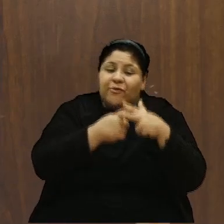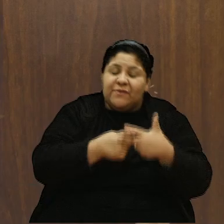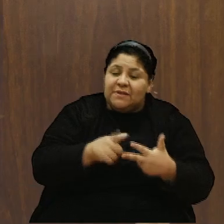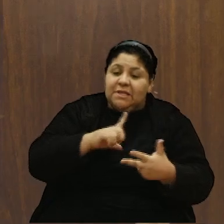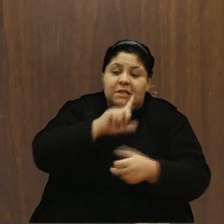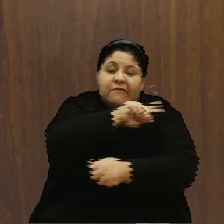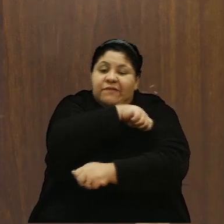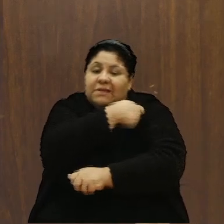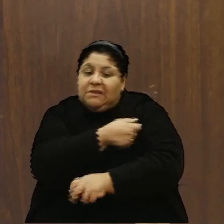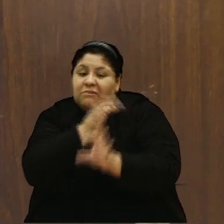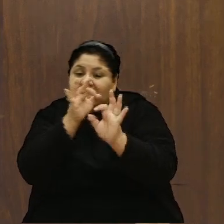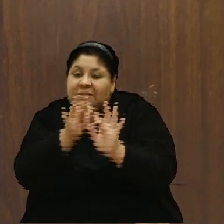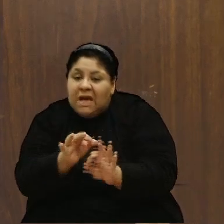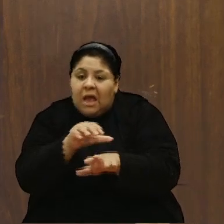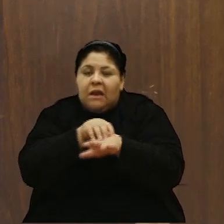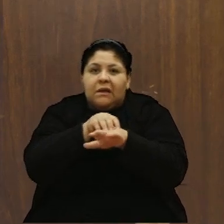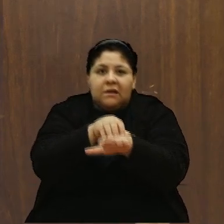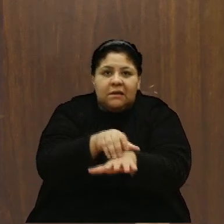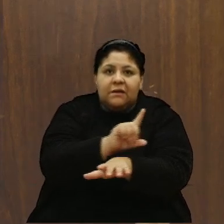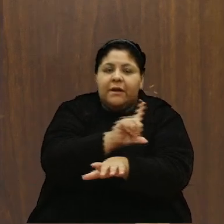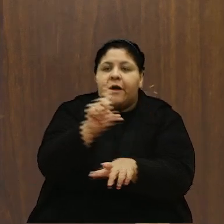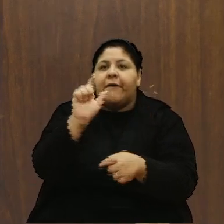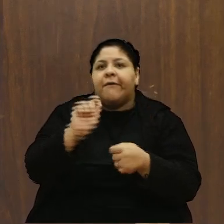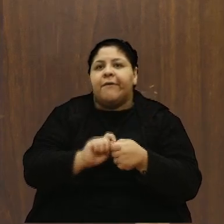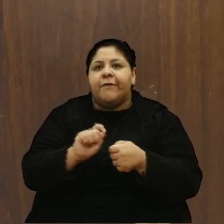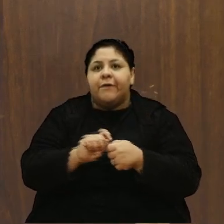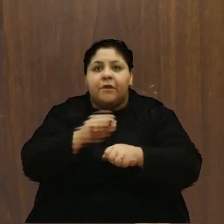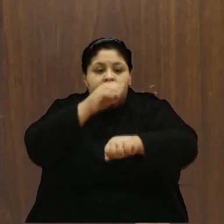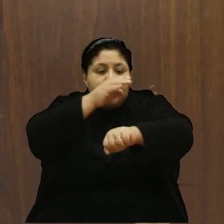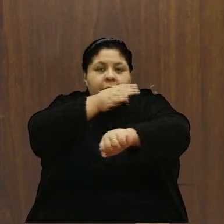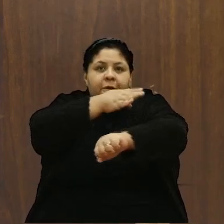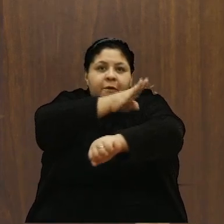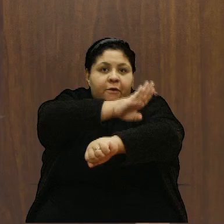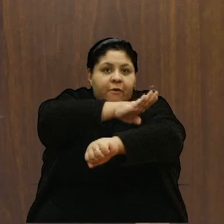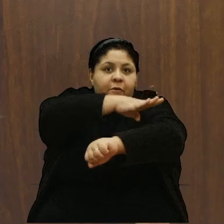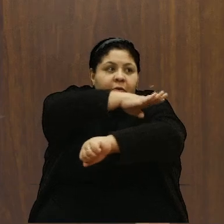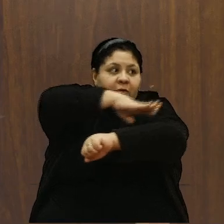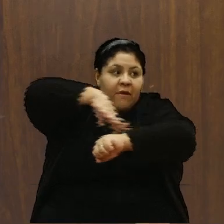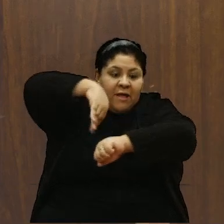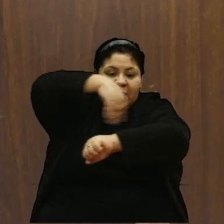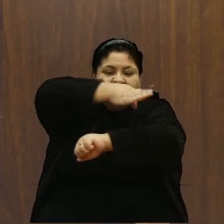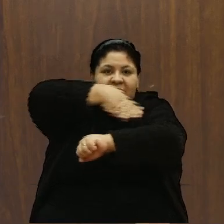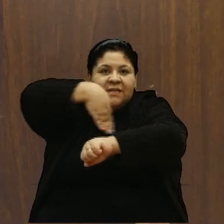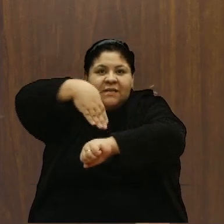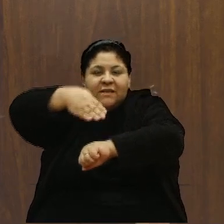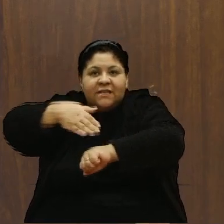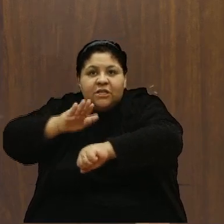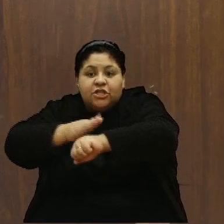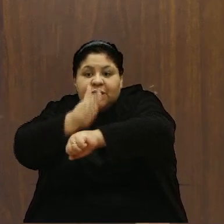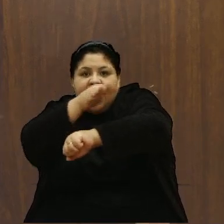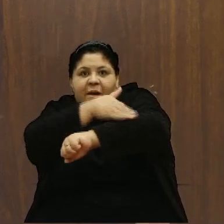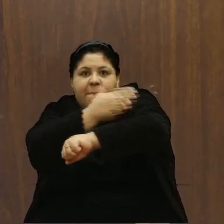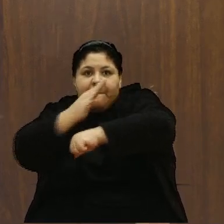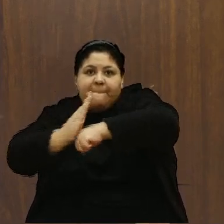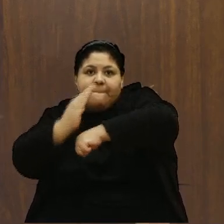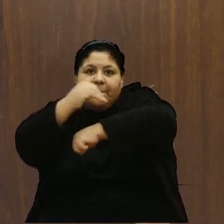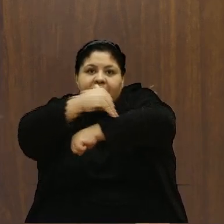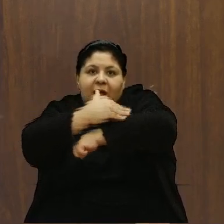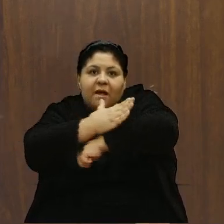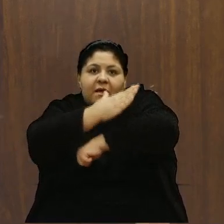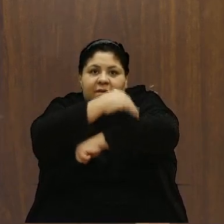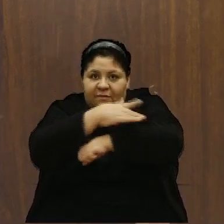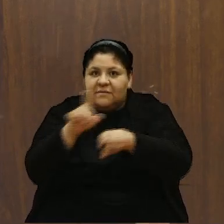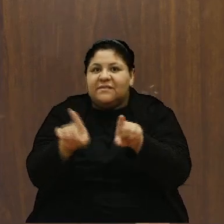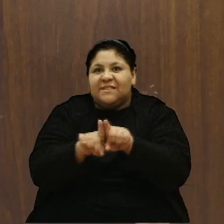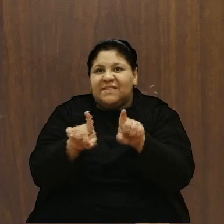do trânsito, que não é feito as pinturas de faixa de segurança, de quebra-mola. Então, para além dessas